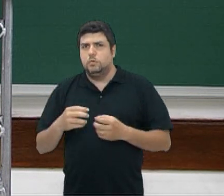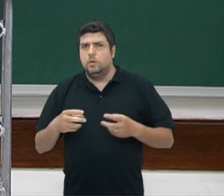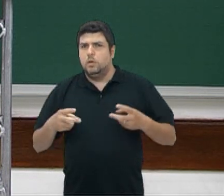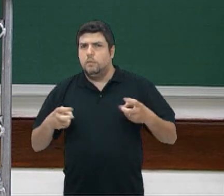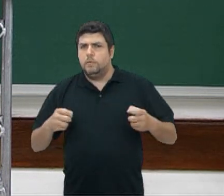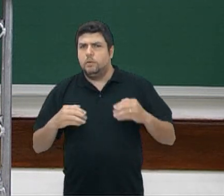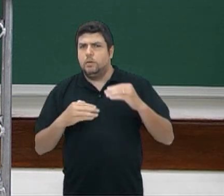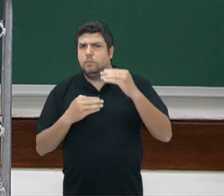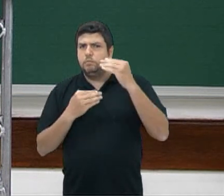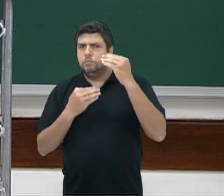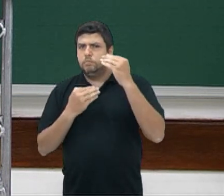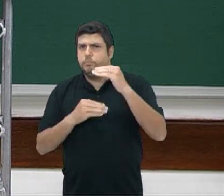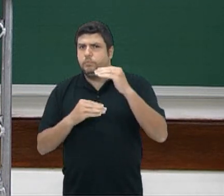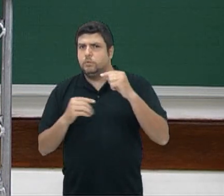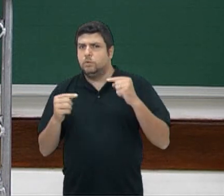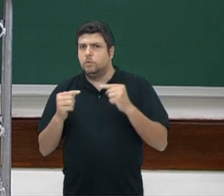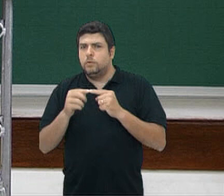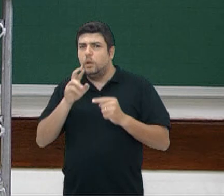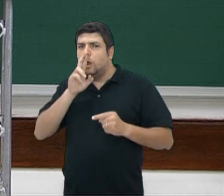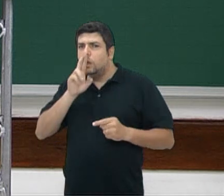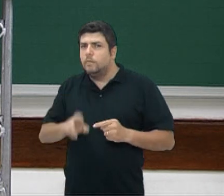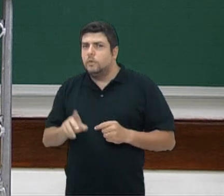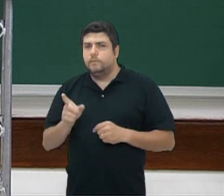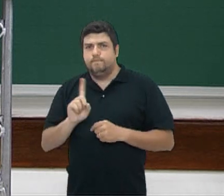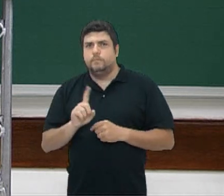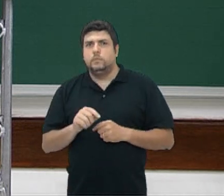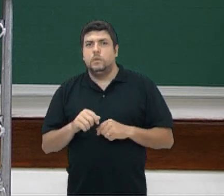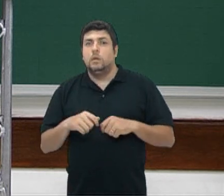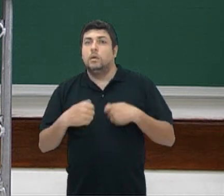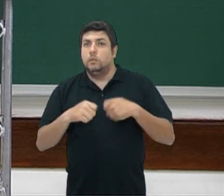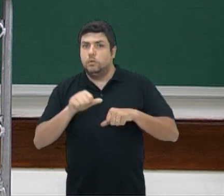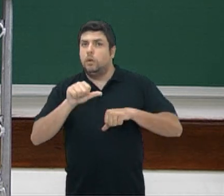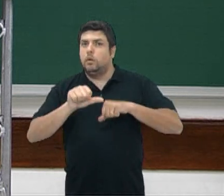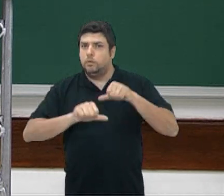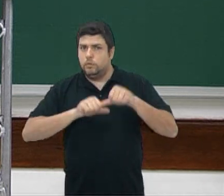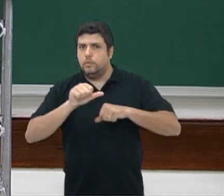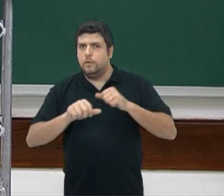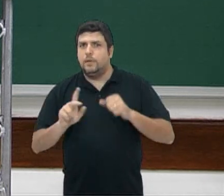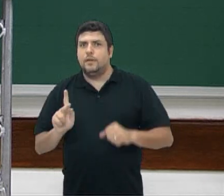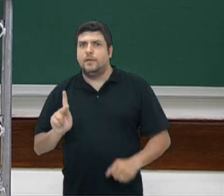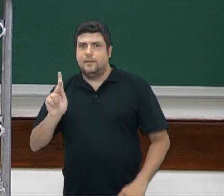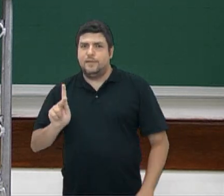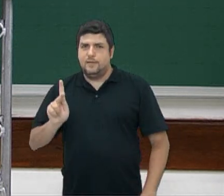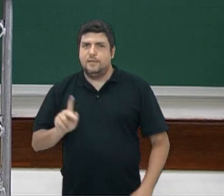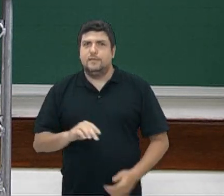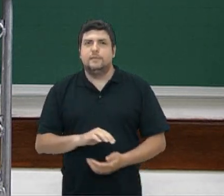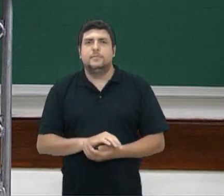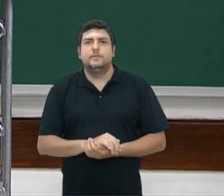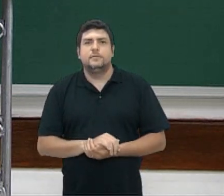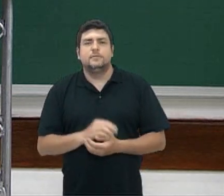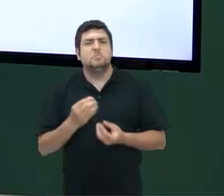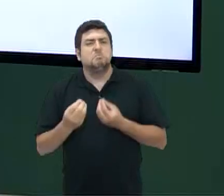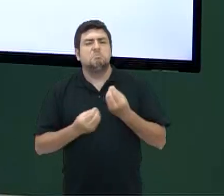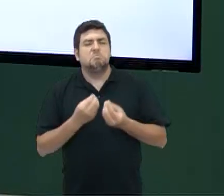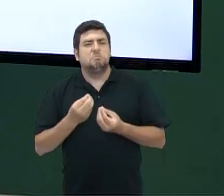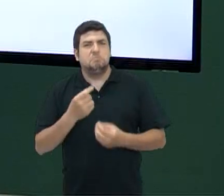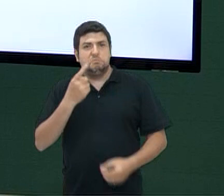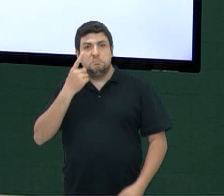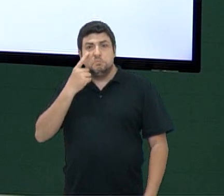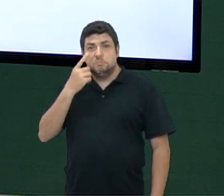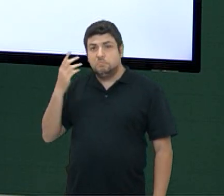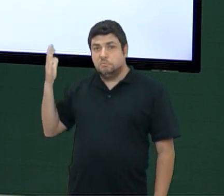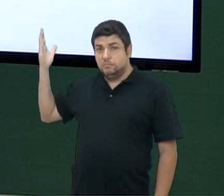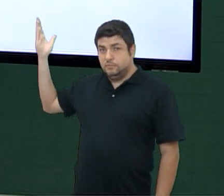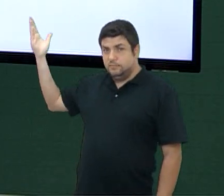padrão para resolução. Você precisa convertê-las para Kelvin. Como que fazemos isso? Me acompanhe na tela. Temos aqui